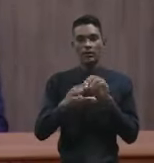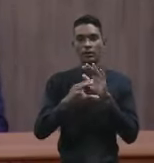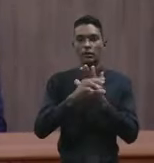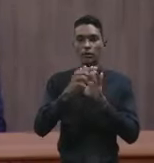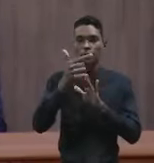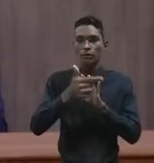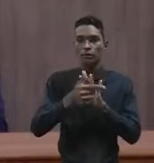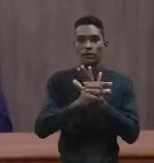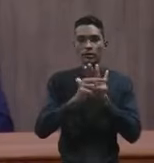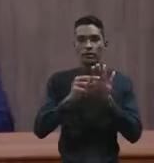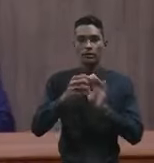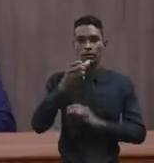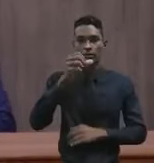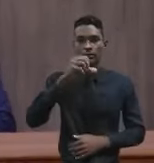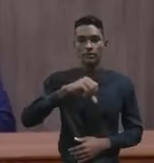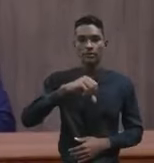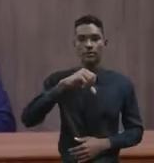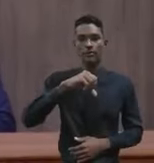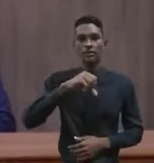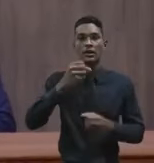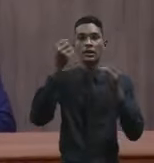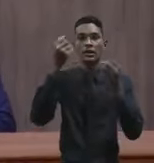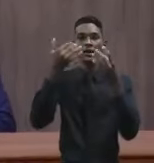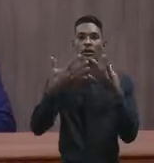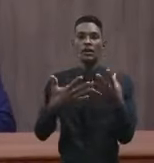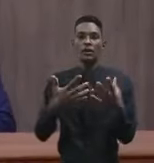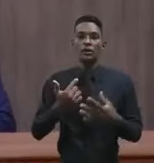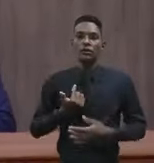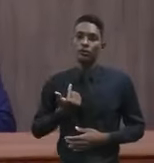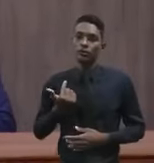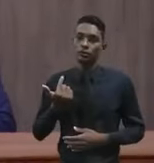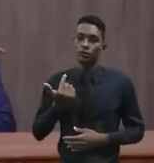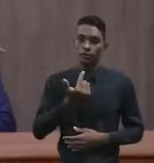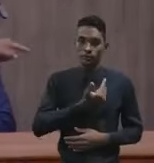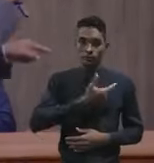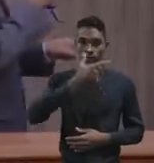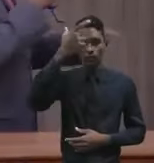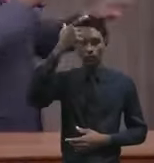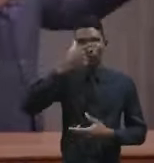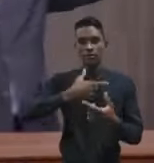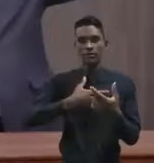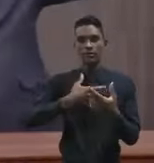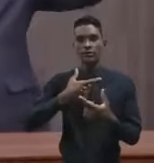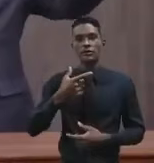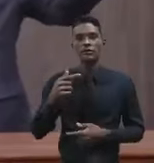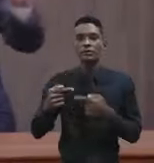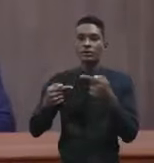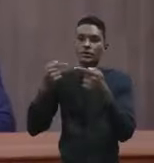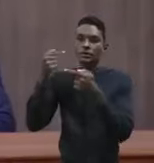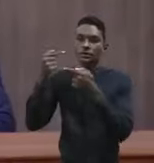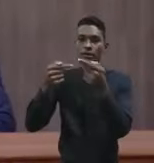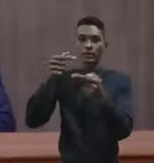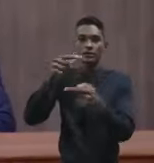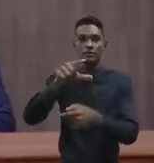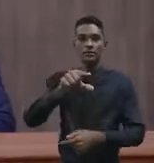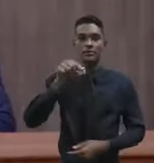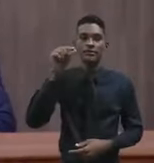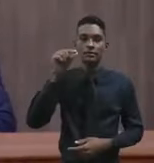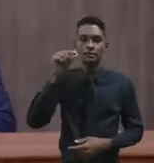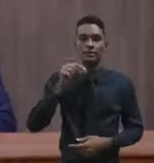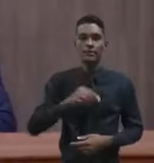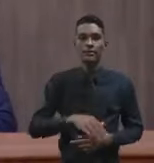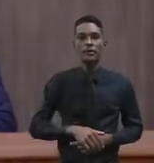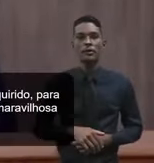em 1 Pedro 2:9, que ele diz assim, nós somos geração eleita. Olha lá, o texto de Mateus